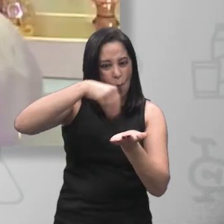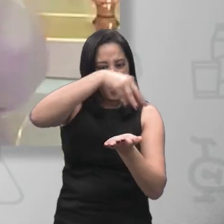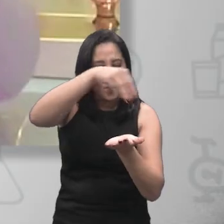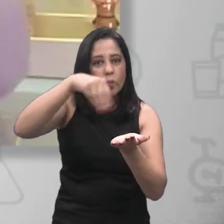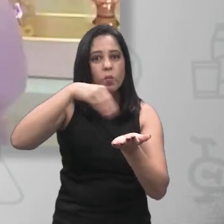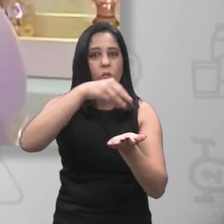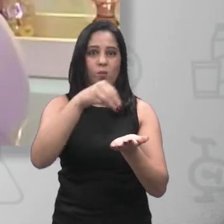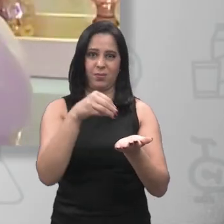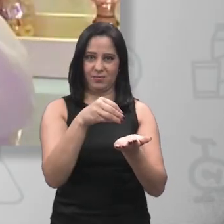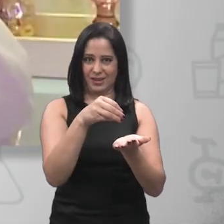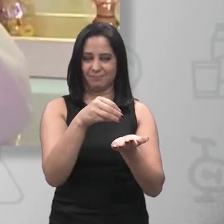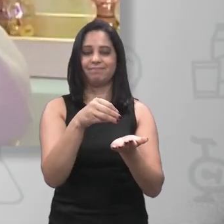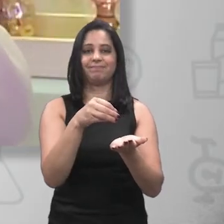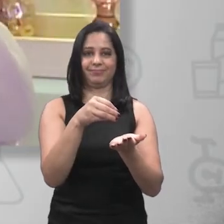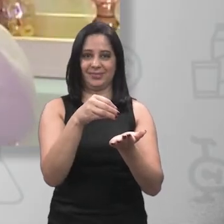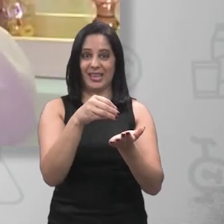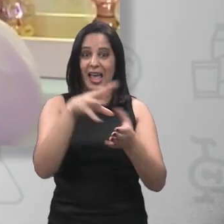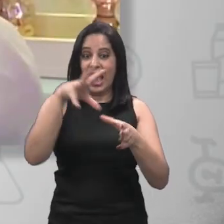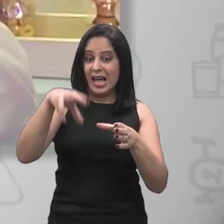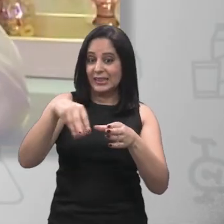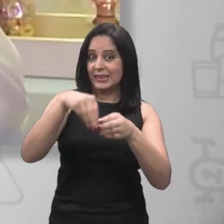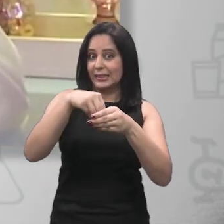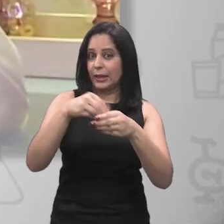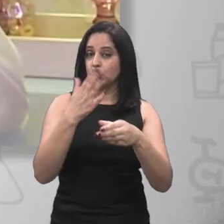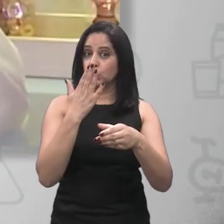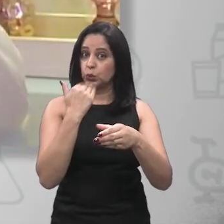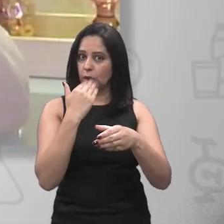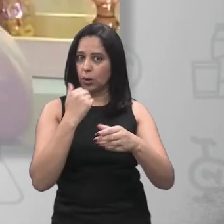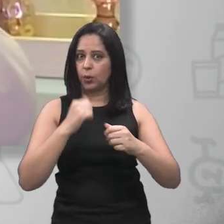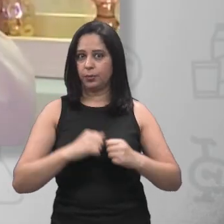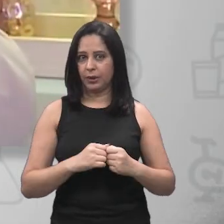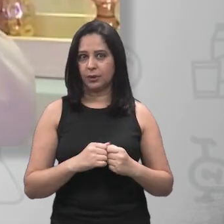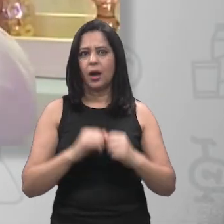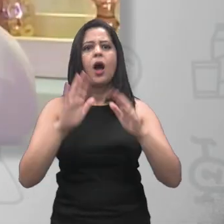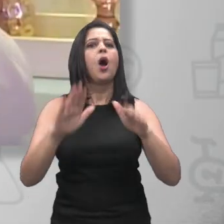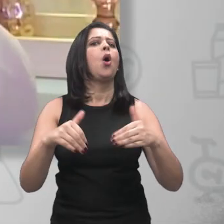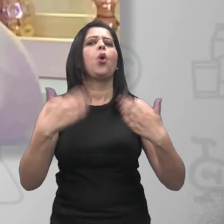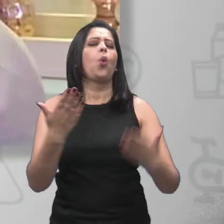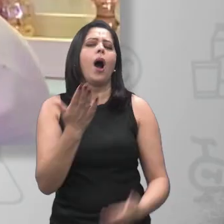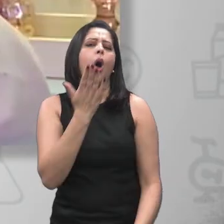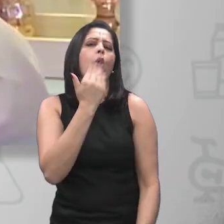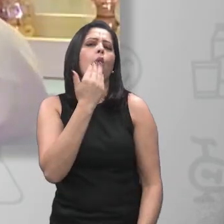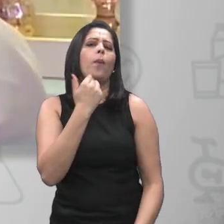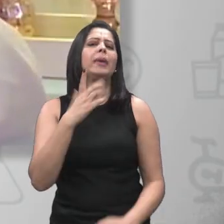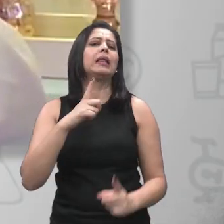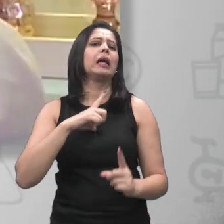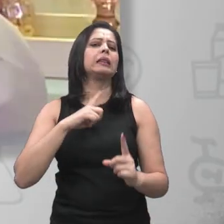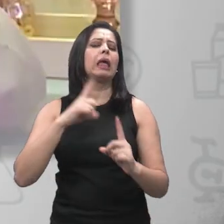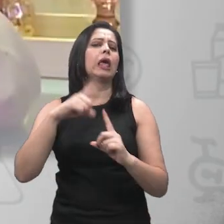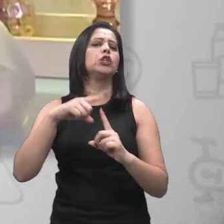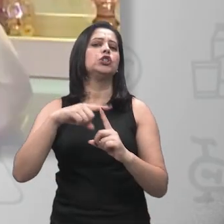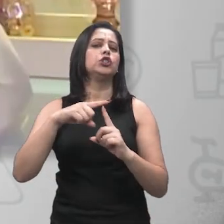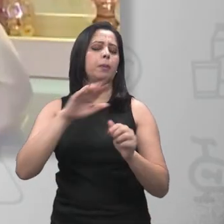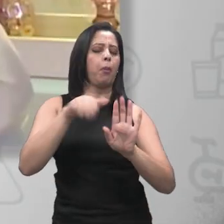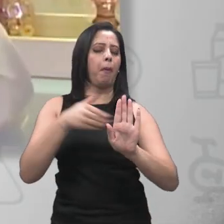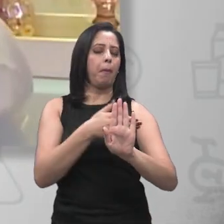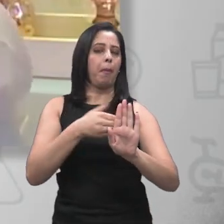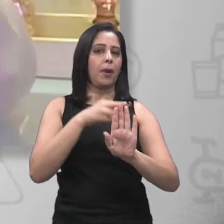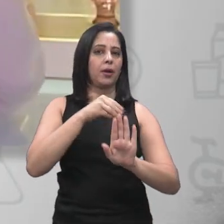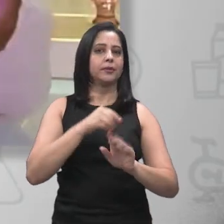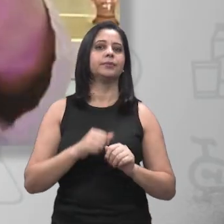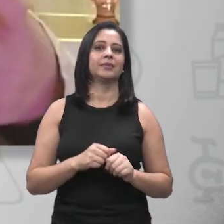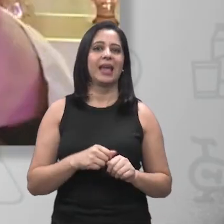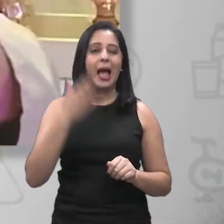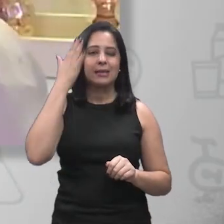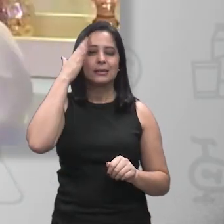o sal está escondido dentro dos alimentos. E que alimentos são esses onde o sal fica escondido? Os alimentos que